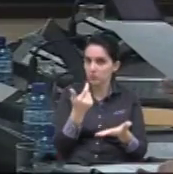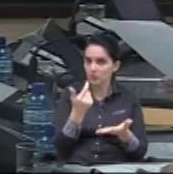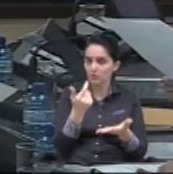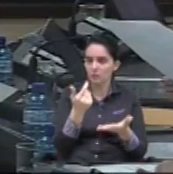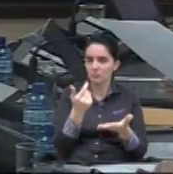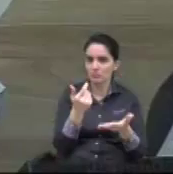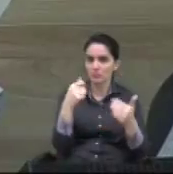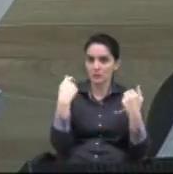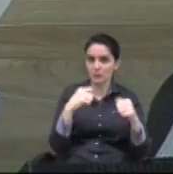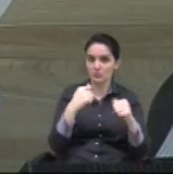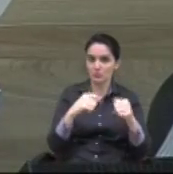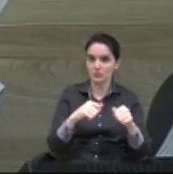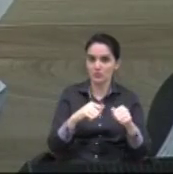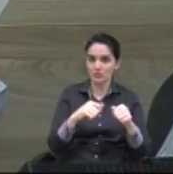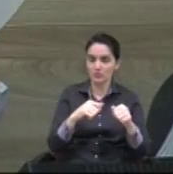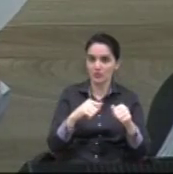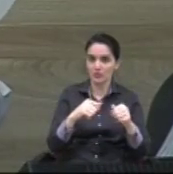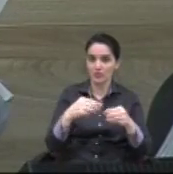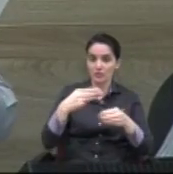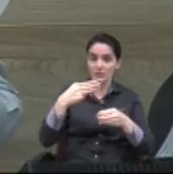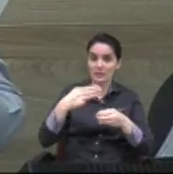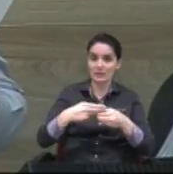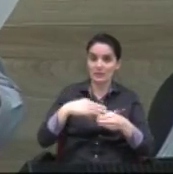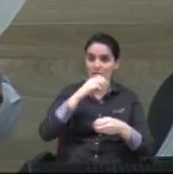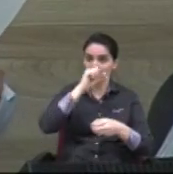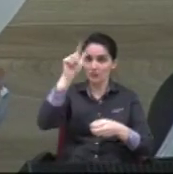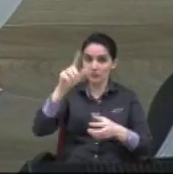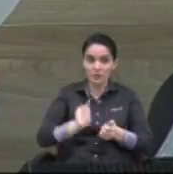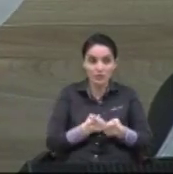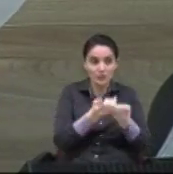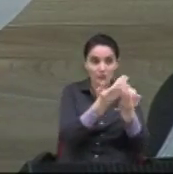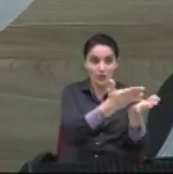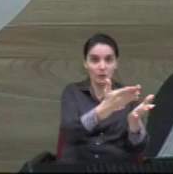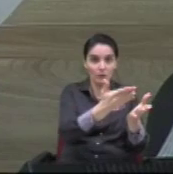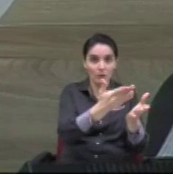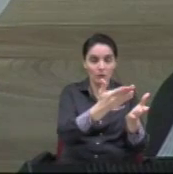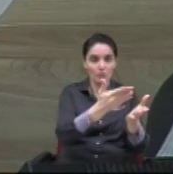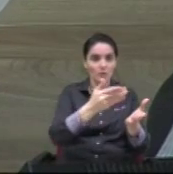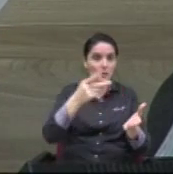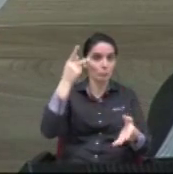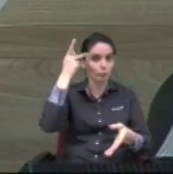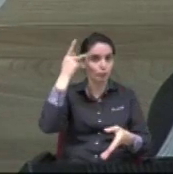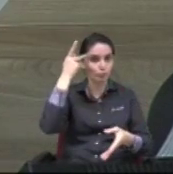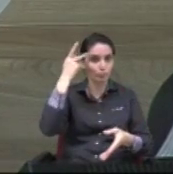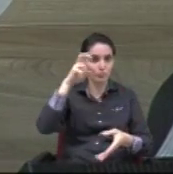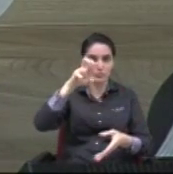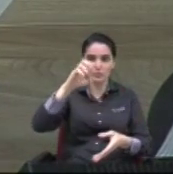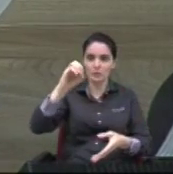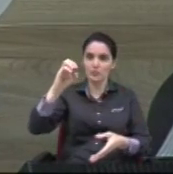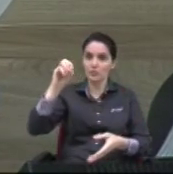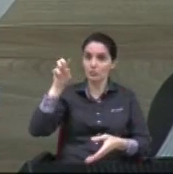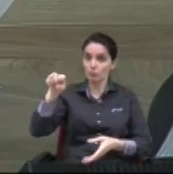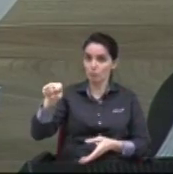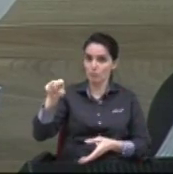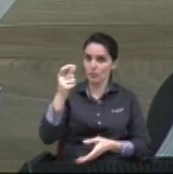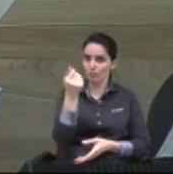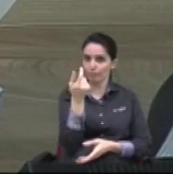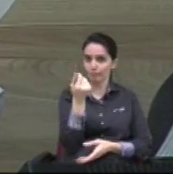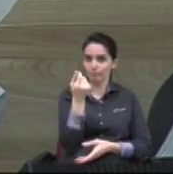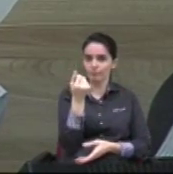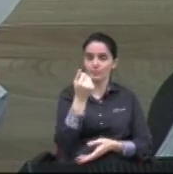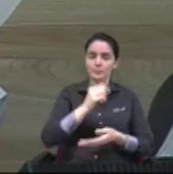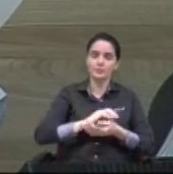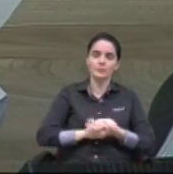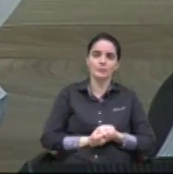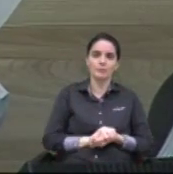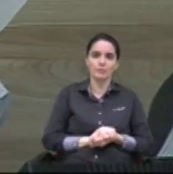devolvidos pelo município de Limeira, ou seja, pouco mais de R$500 mil. A Fundação realizou a